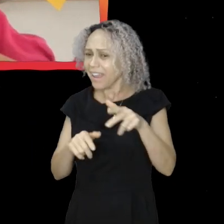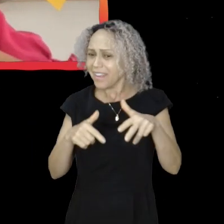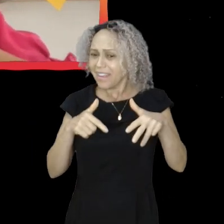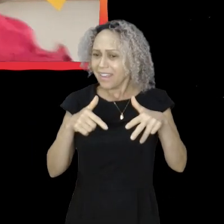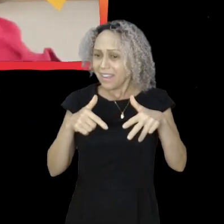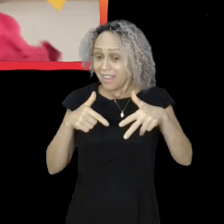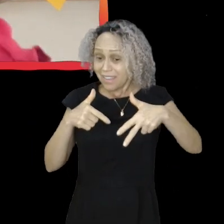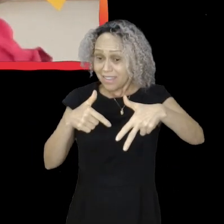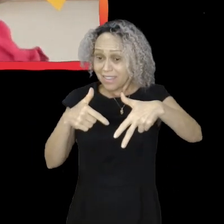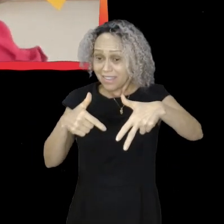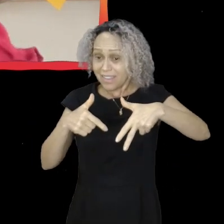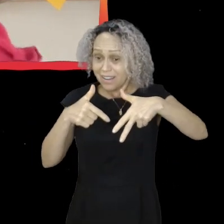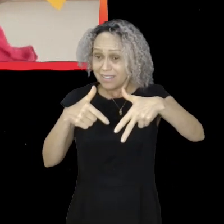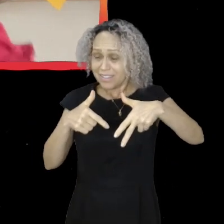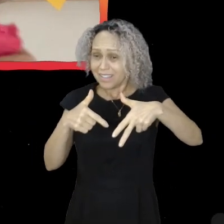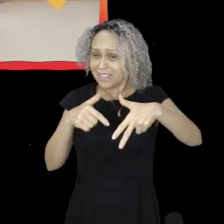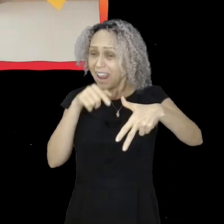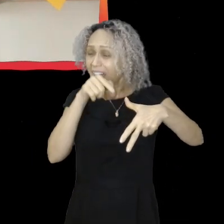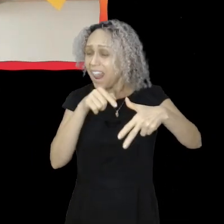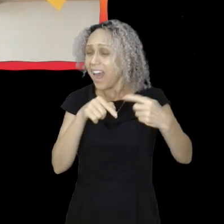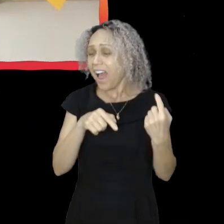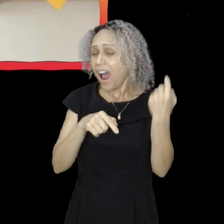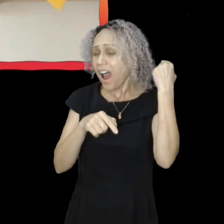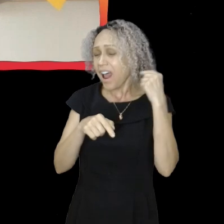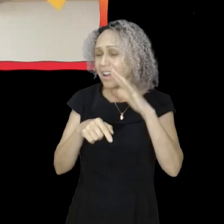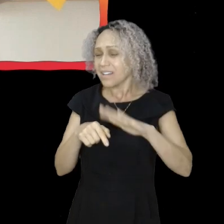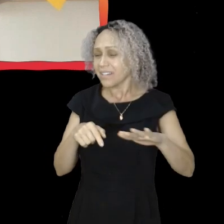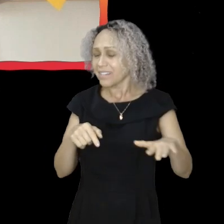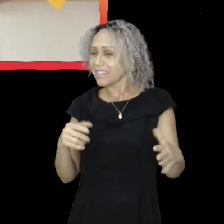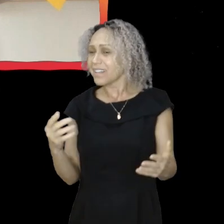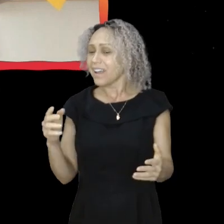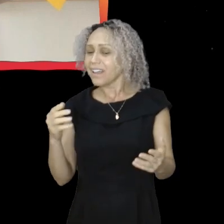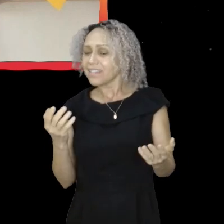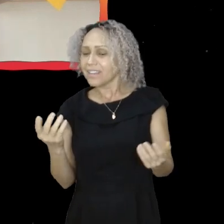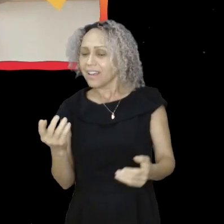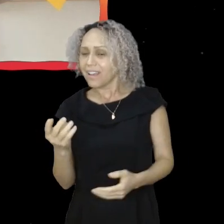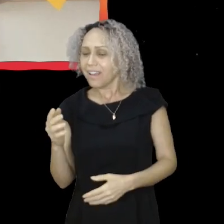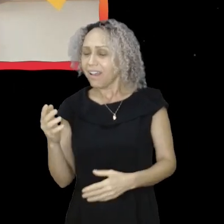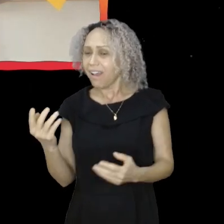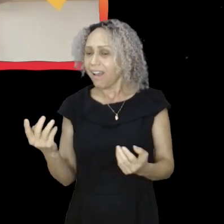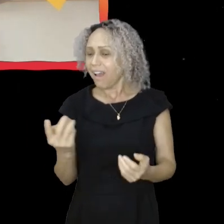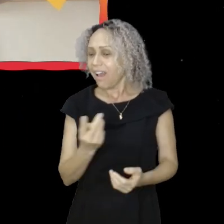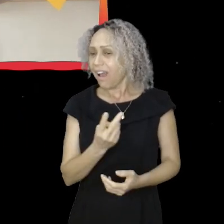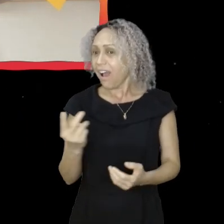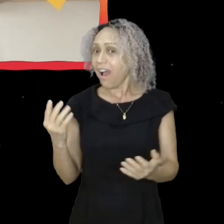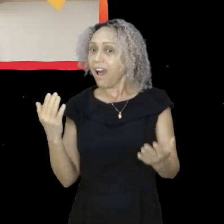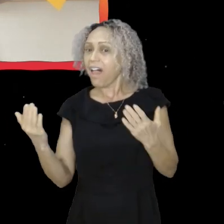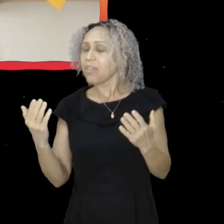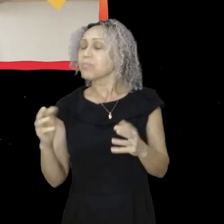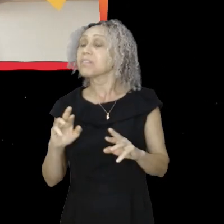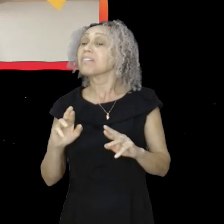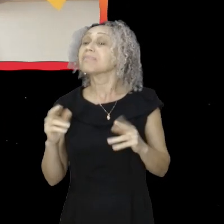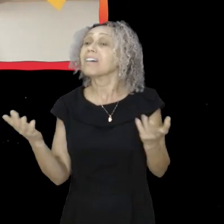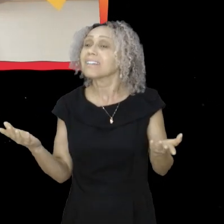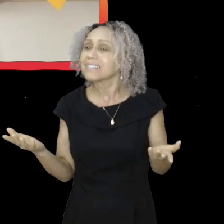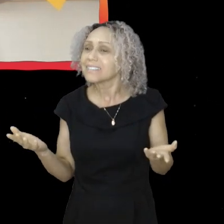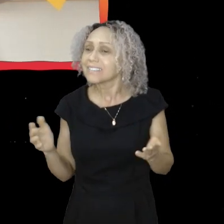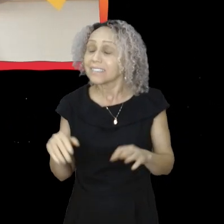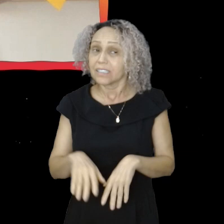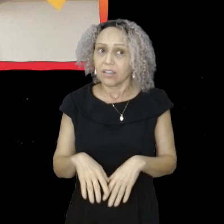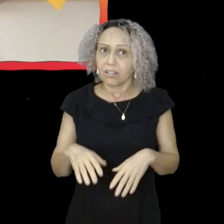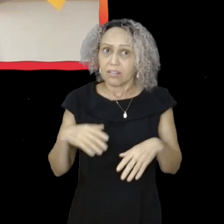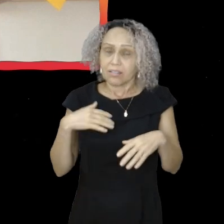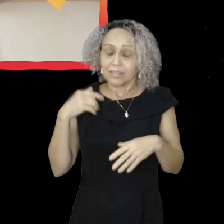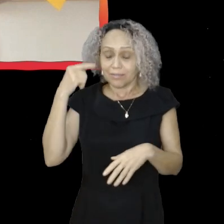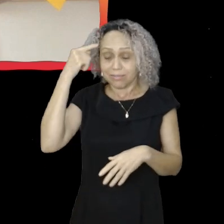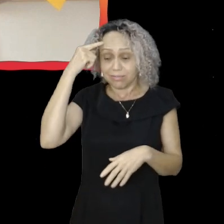coisa. Uma revolta interior, assim. Um medo da democracia ser destruída a qualquer momento. Acho que